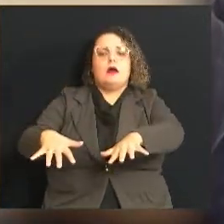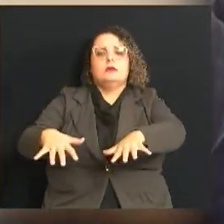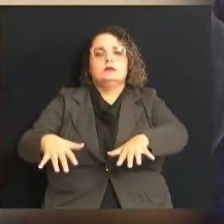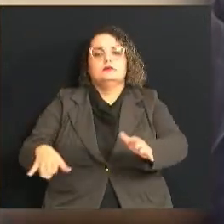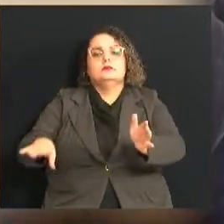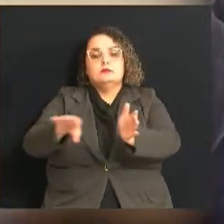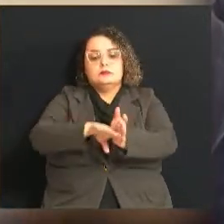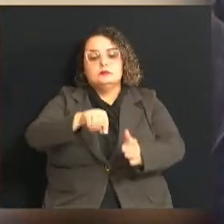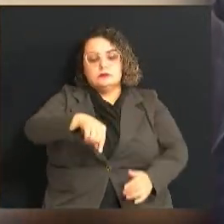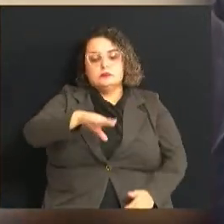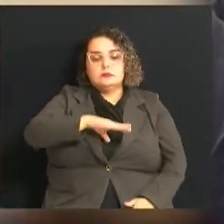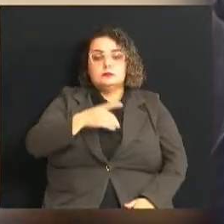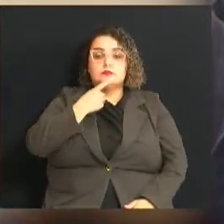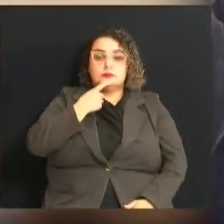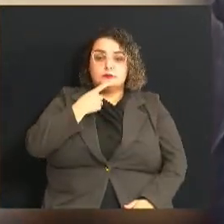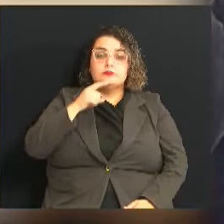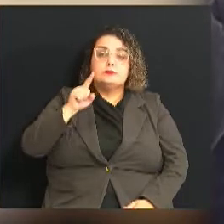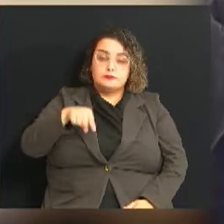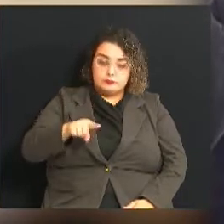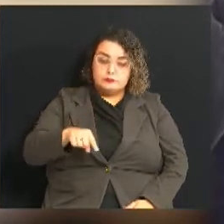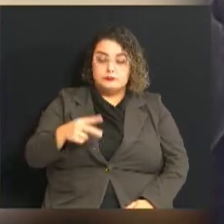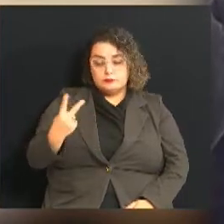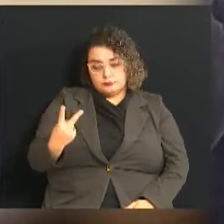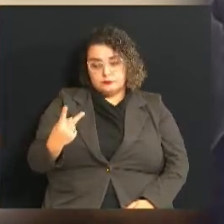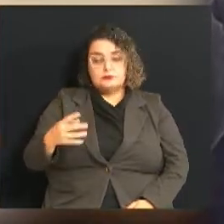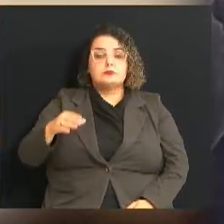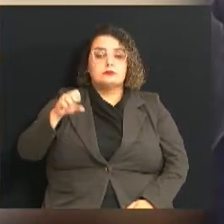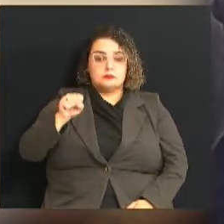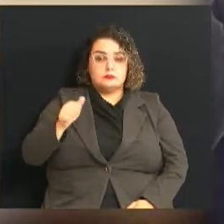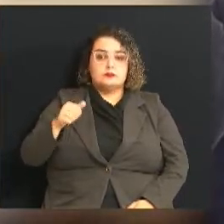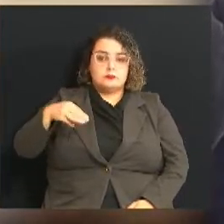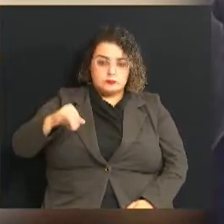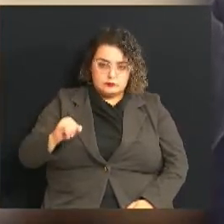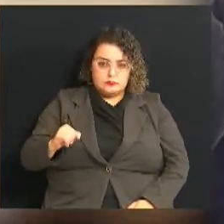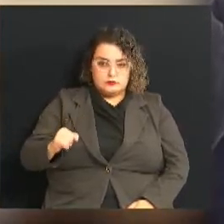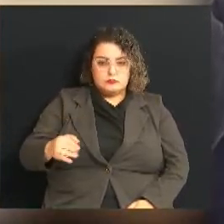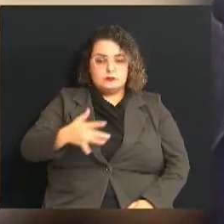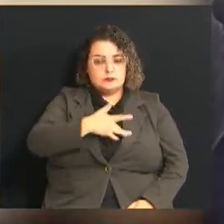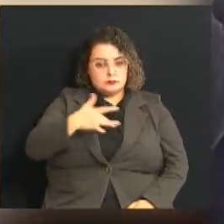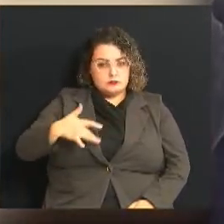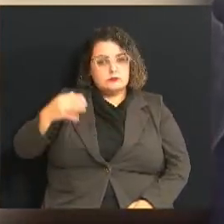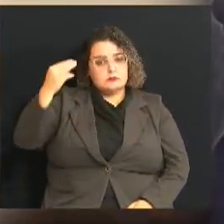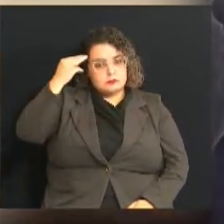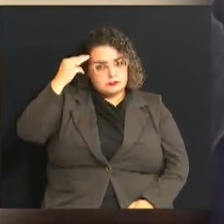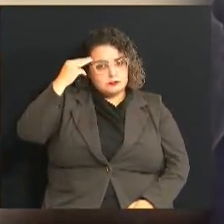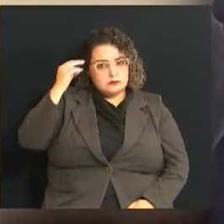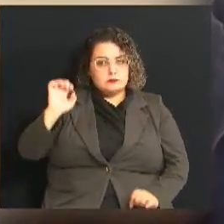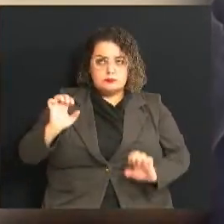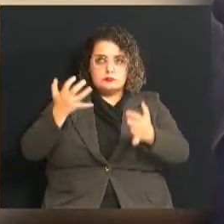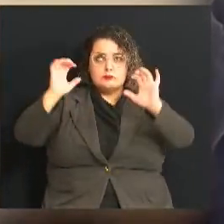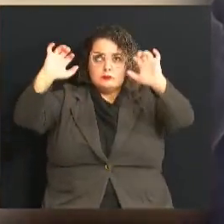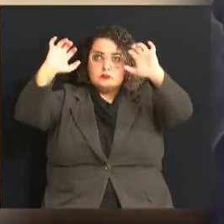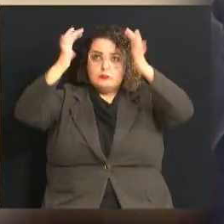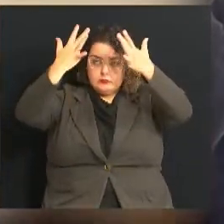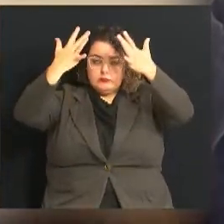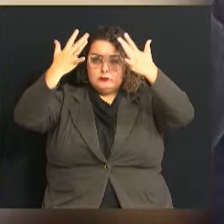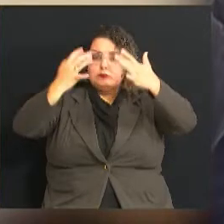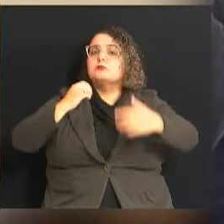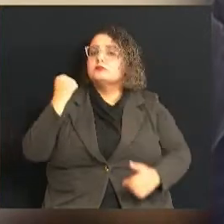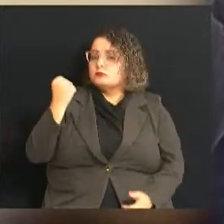estão no Samim. Então, de fato, essa questão da saúde mental e os eventos climáticos, nós precisamos levar muito a sério, né?